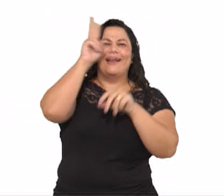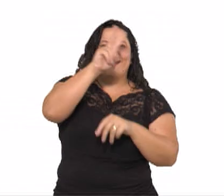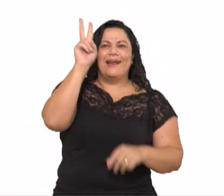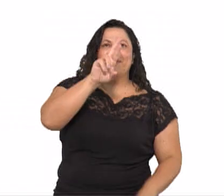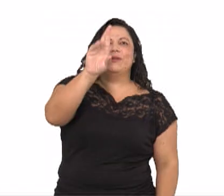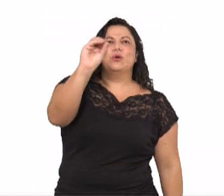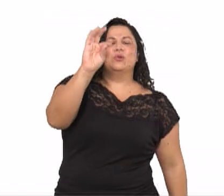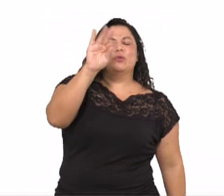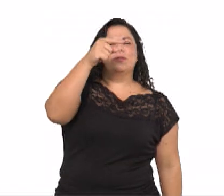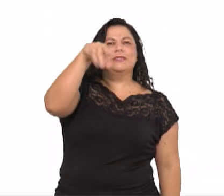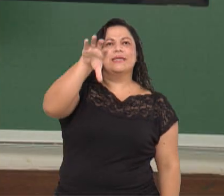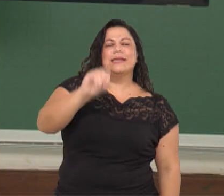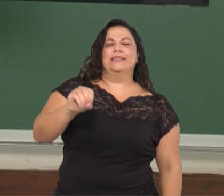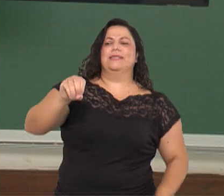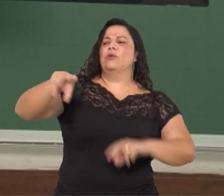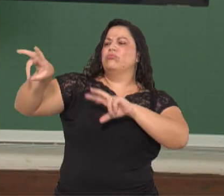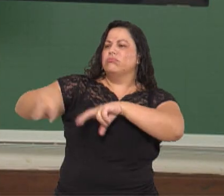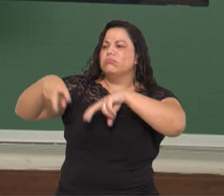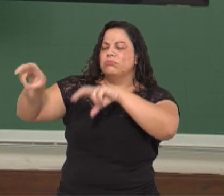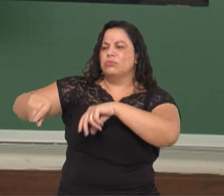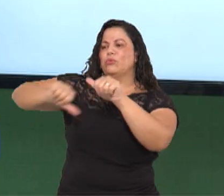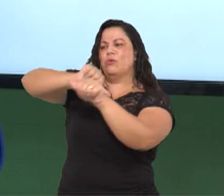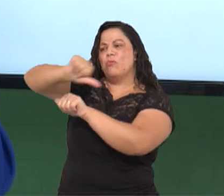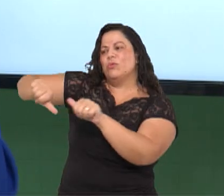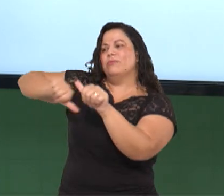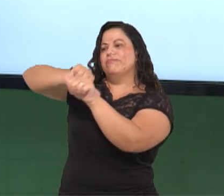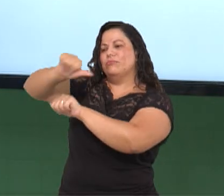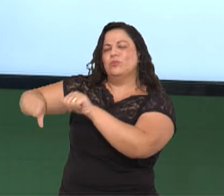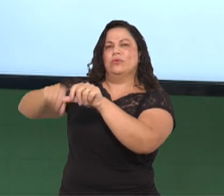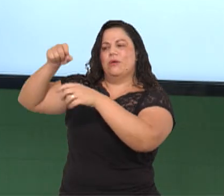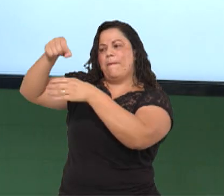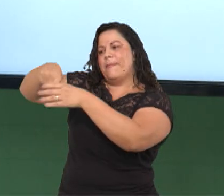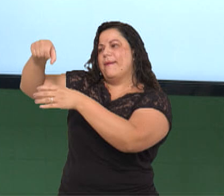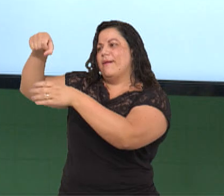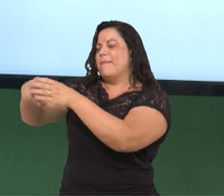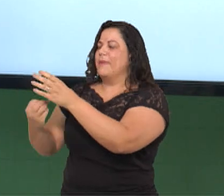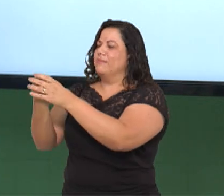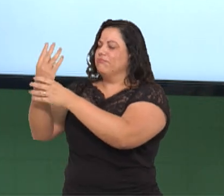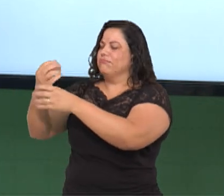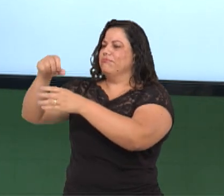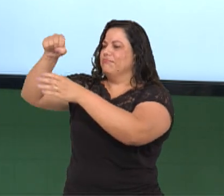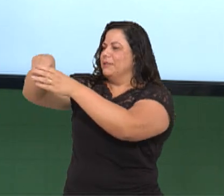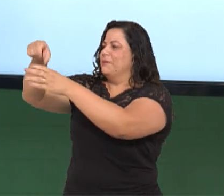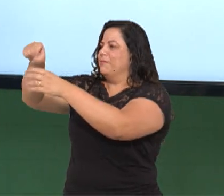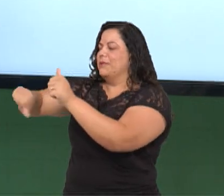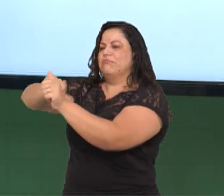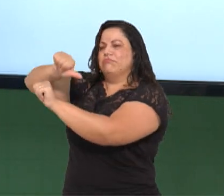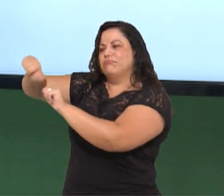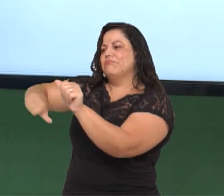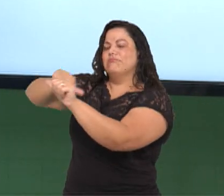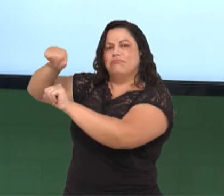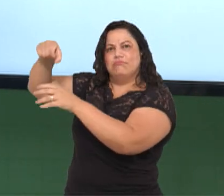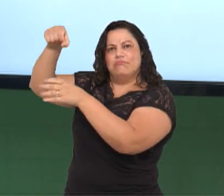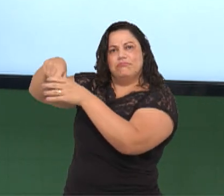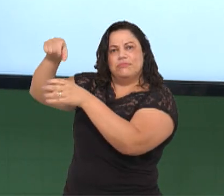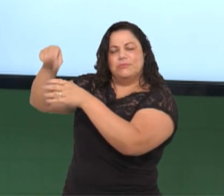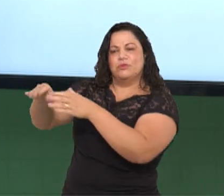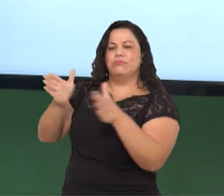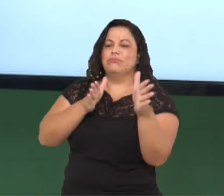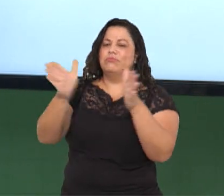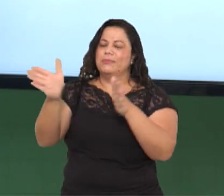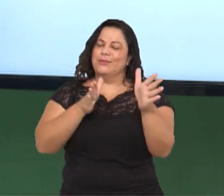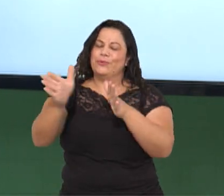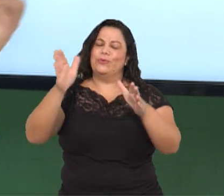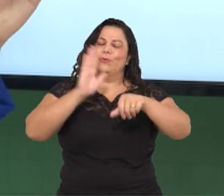o ato desse agricultor alternar, trocar espécies vegetais num período de